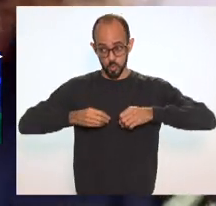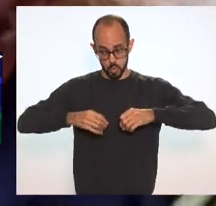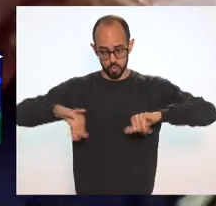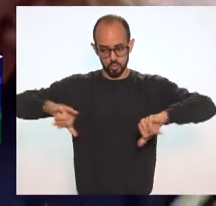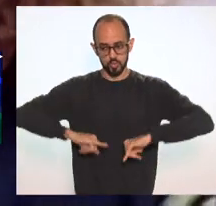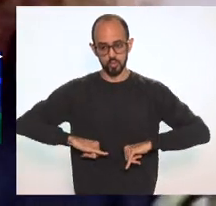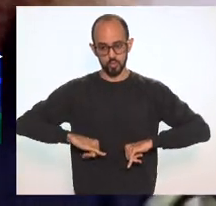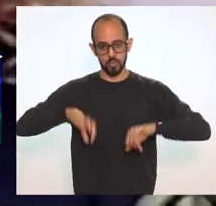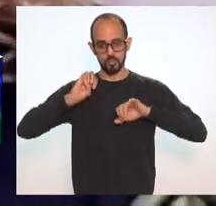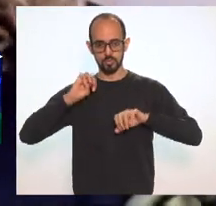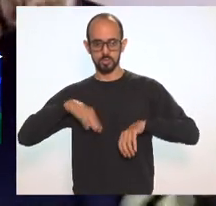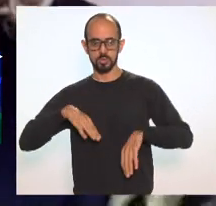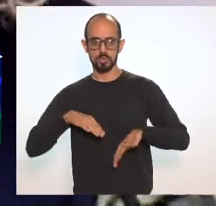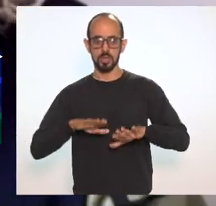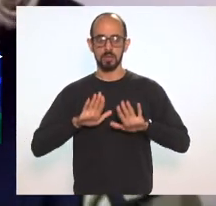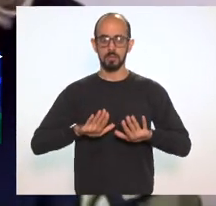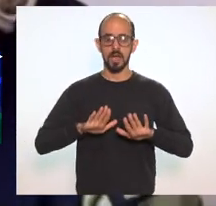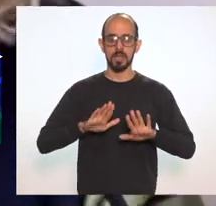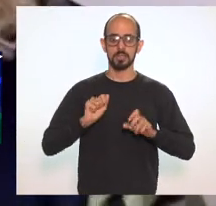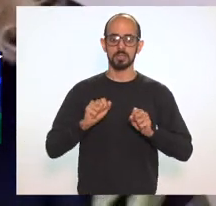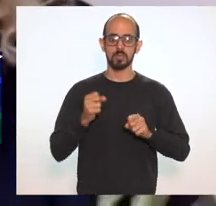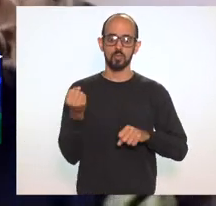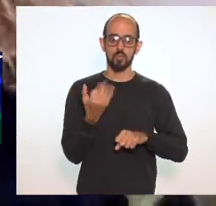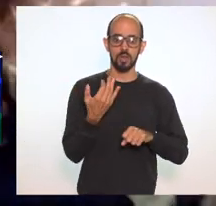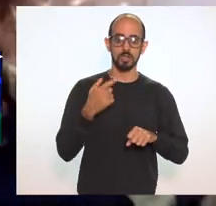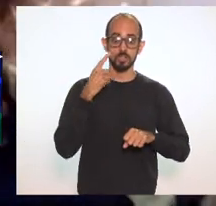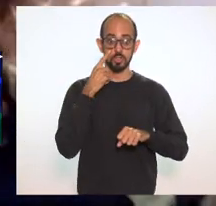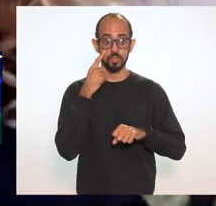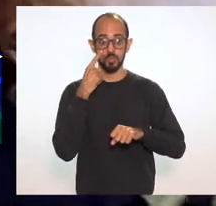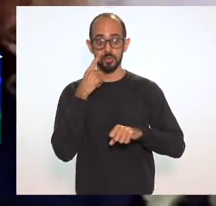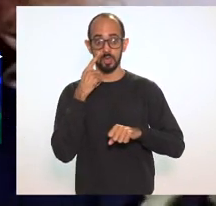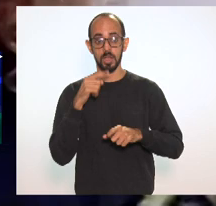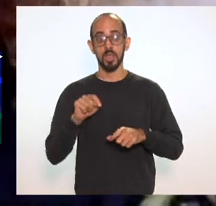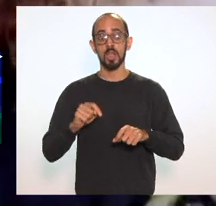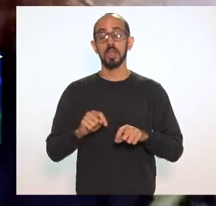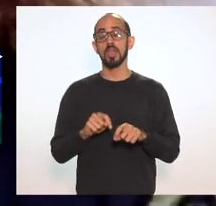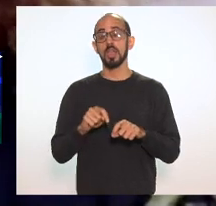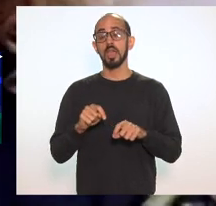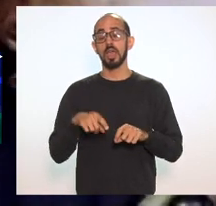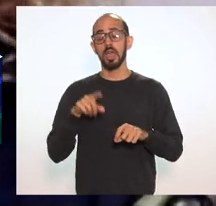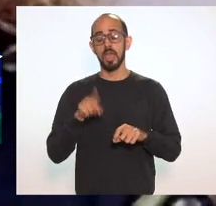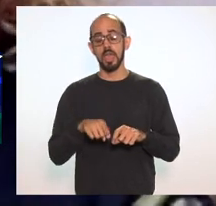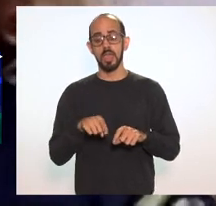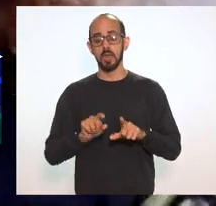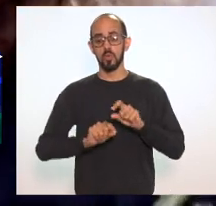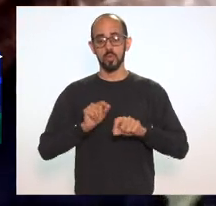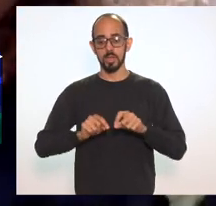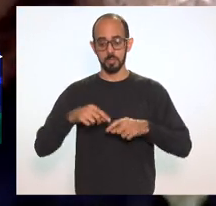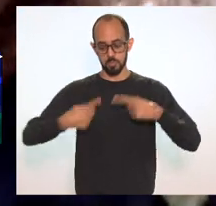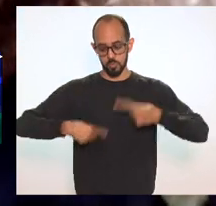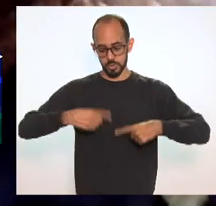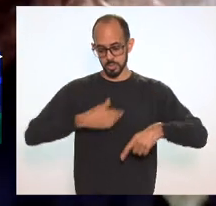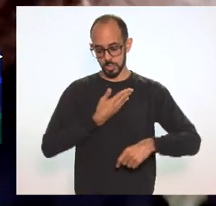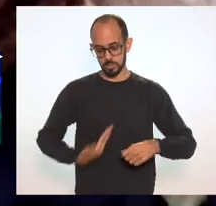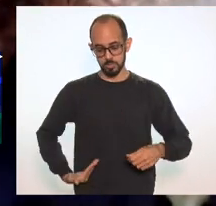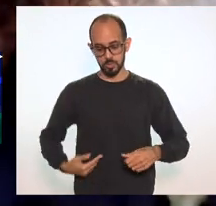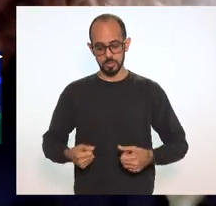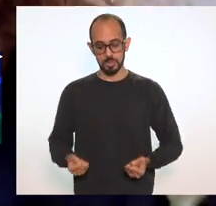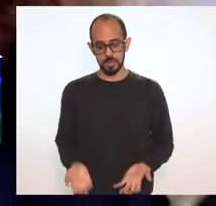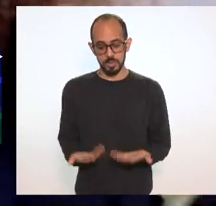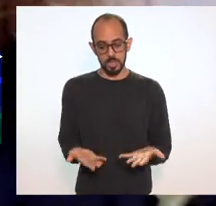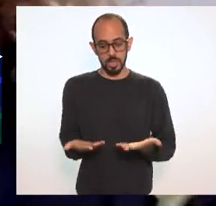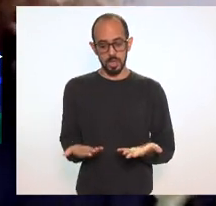fala que desse lugar do poder público é necessidade de resguardar políticas públicas que valorizem e